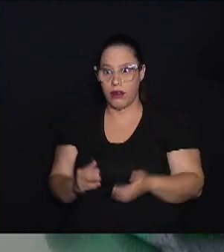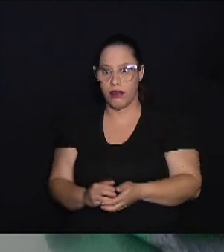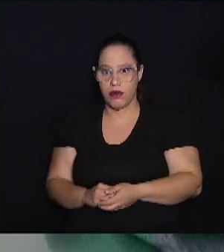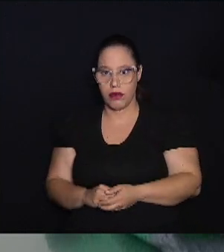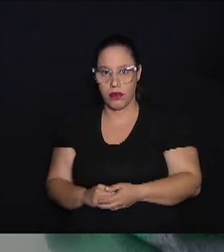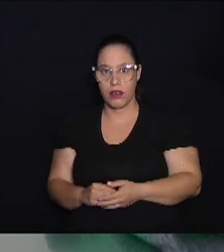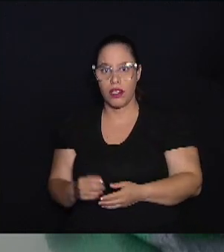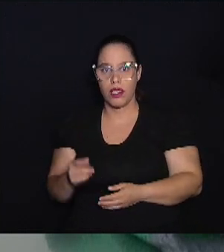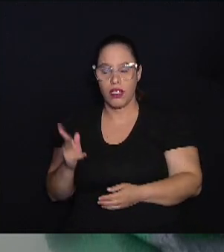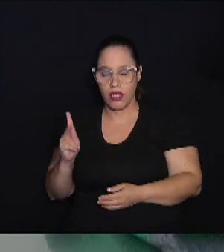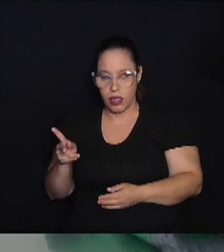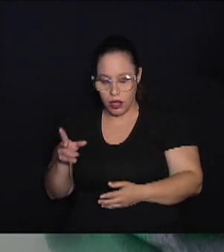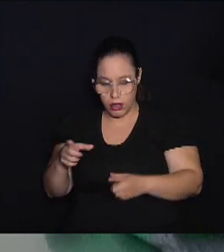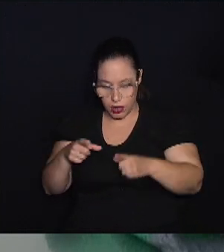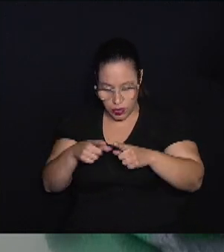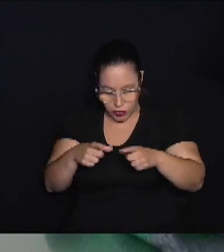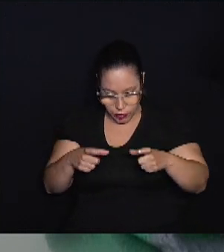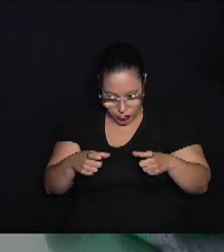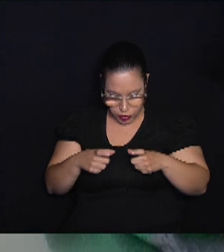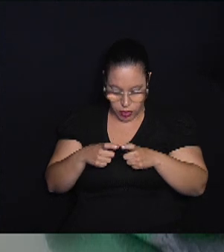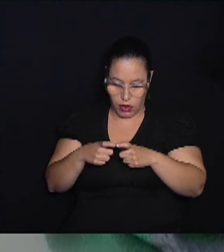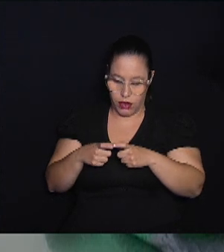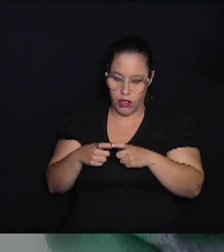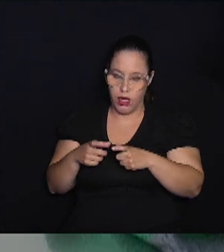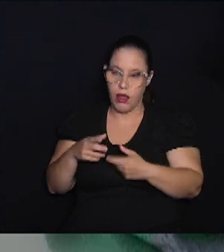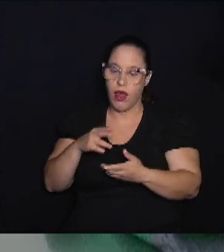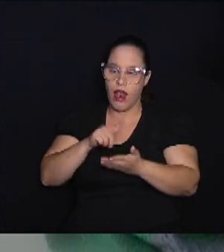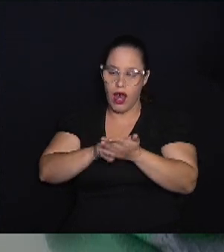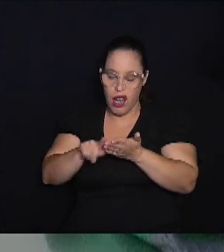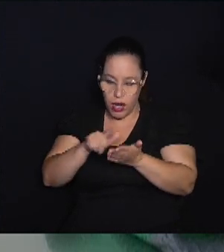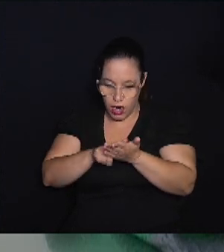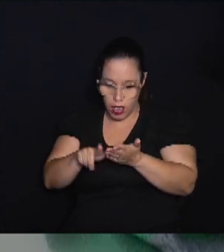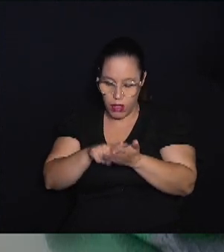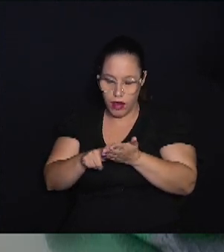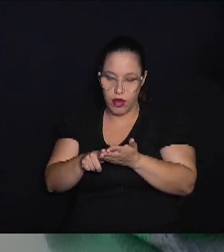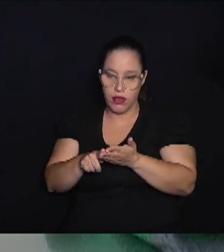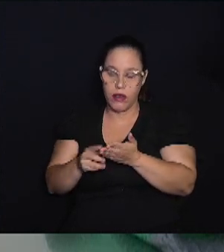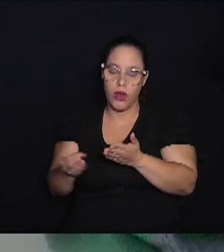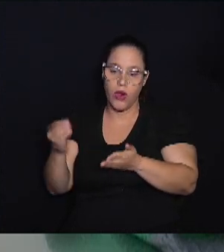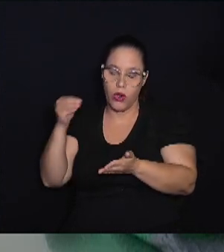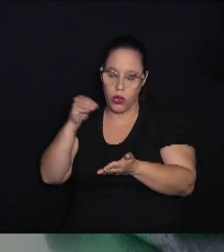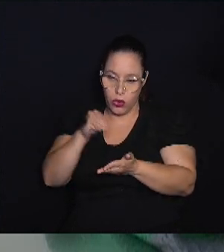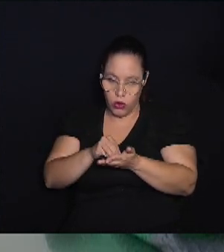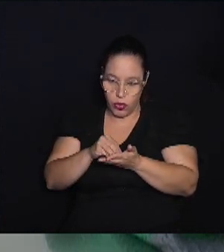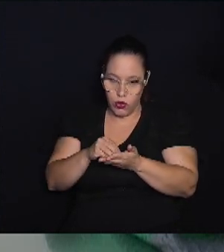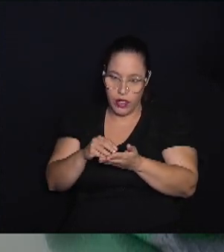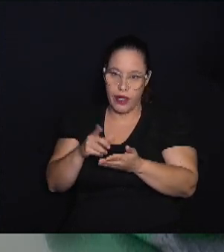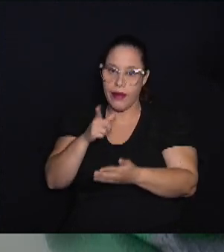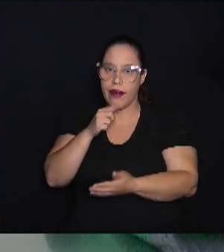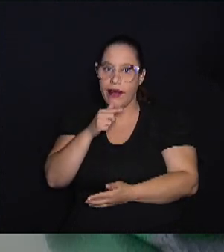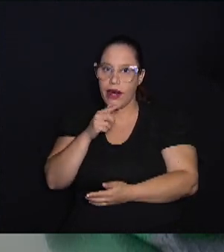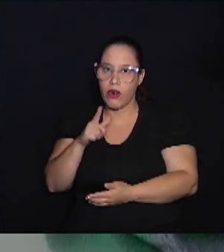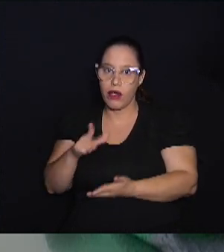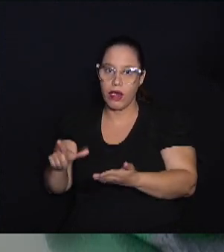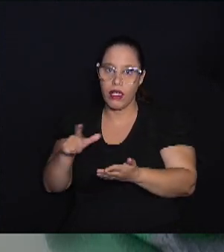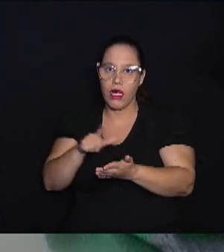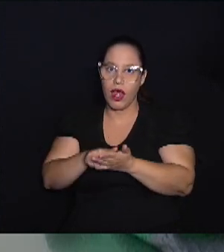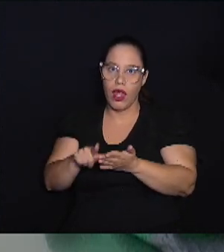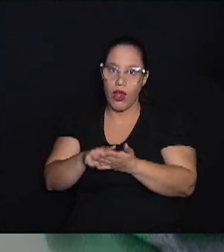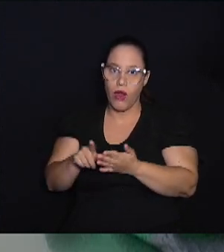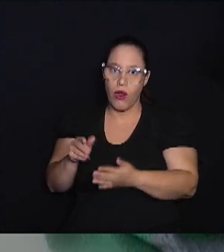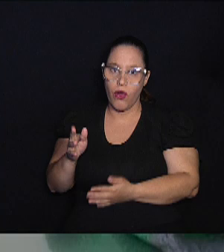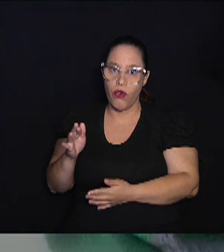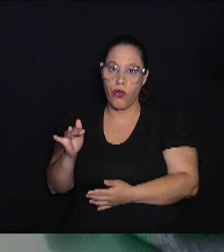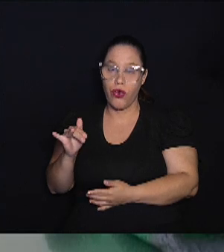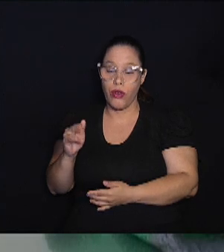manter os potes, os fomites limpos, repor água limpa, a gente sempre orienta para ser água filtrada e não água